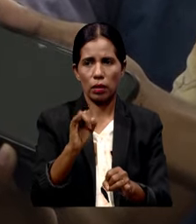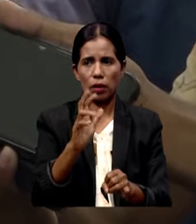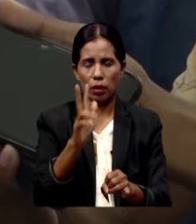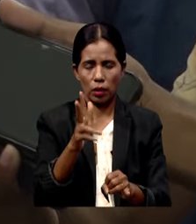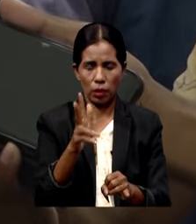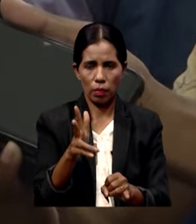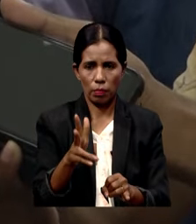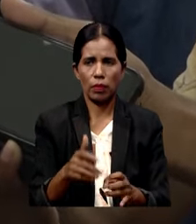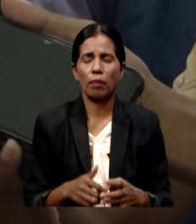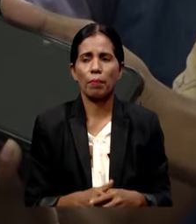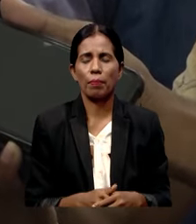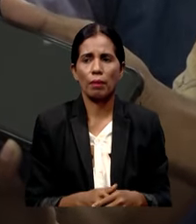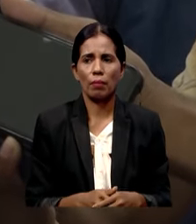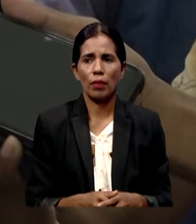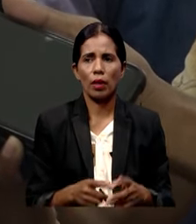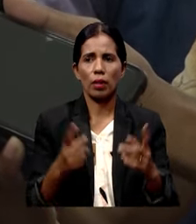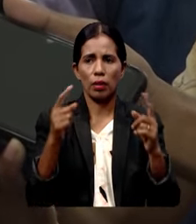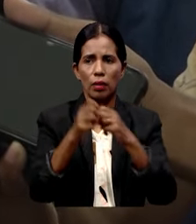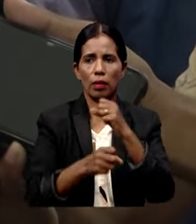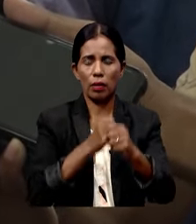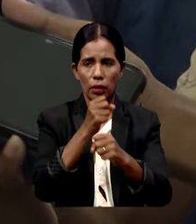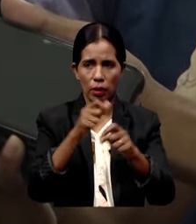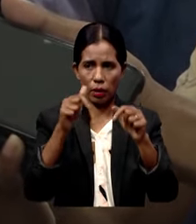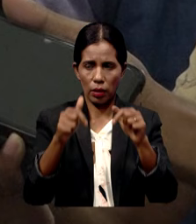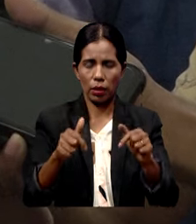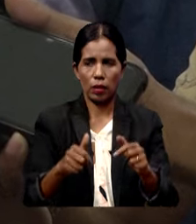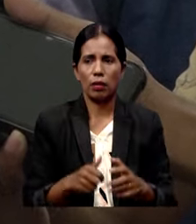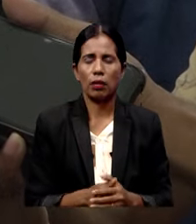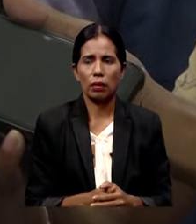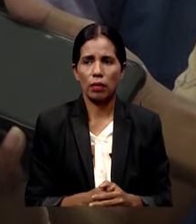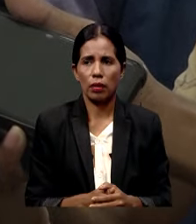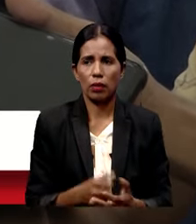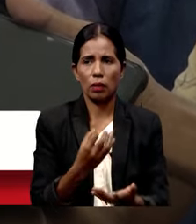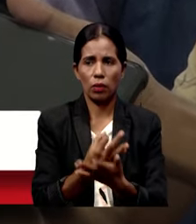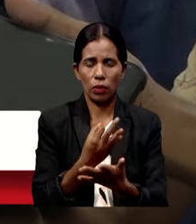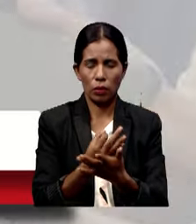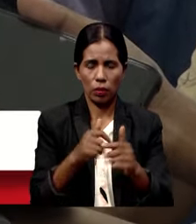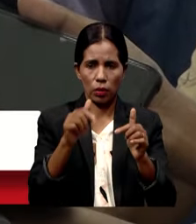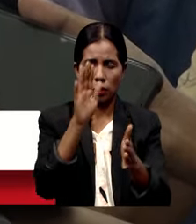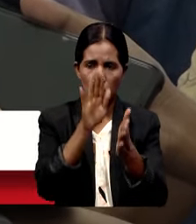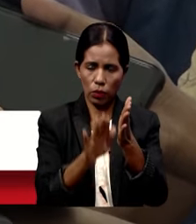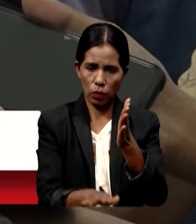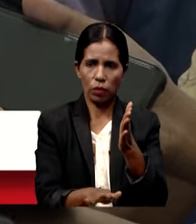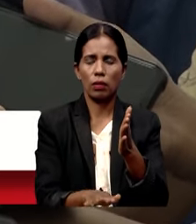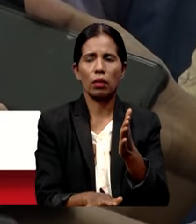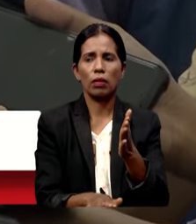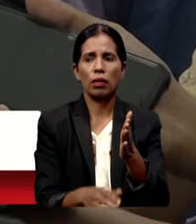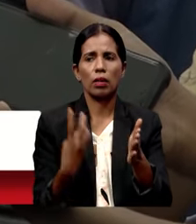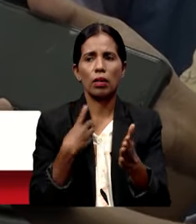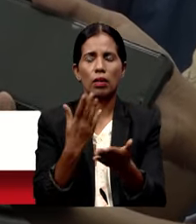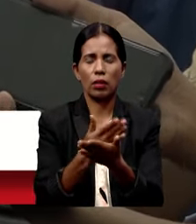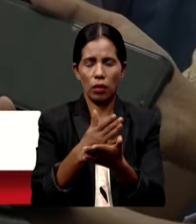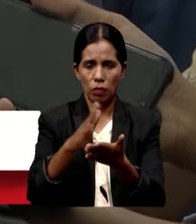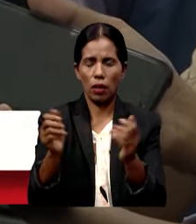resin liune mas baia tinan irane infelizmente osamento irane tun se ita faje de